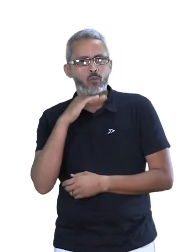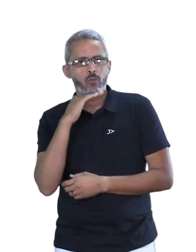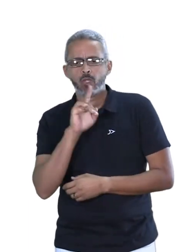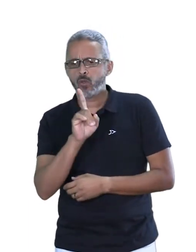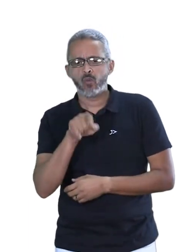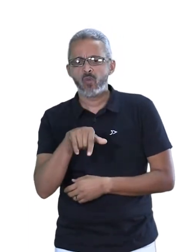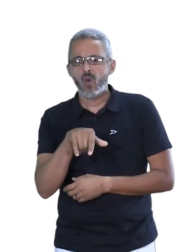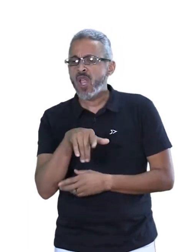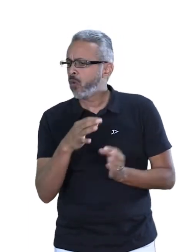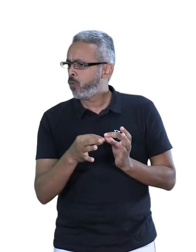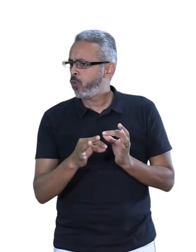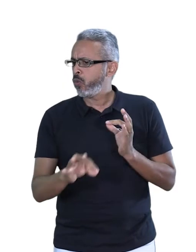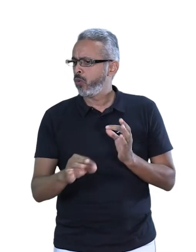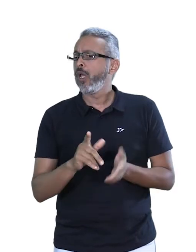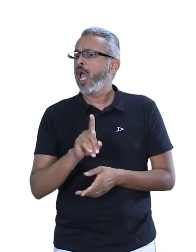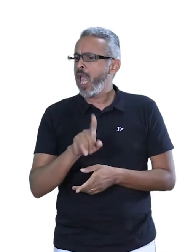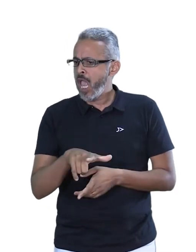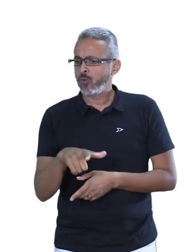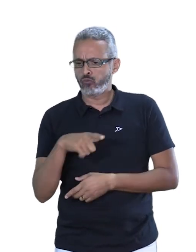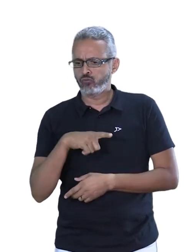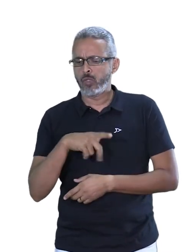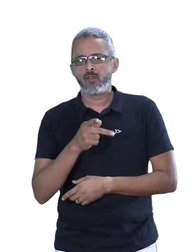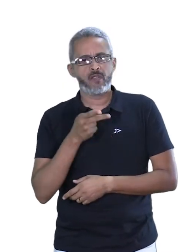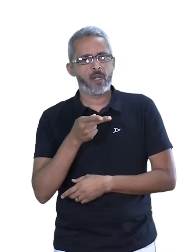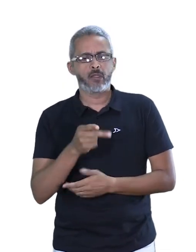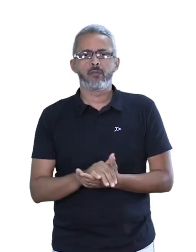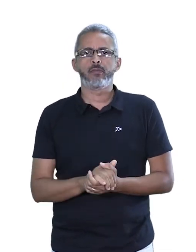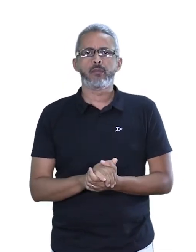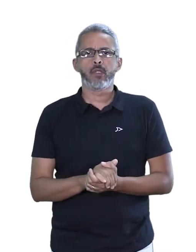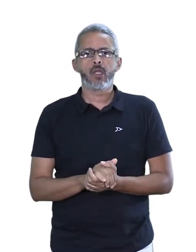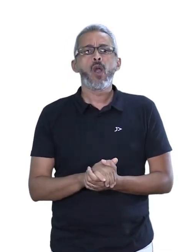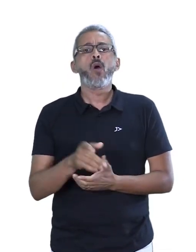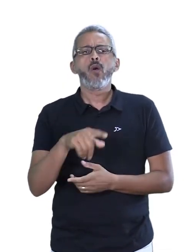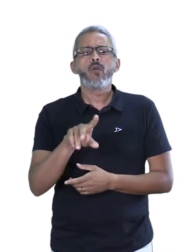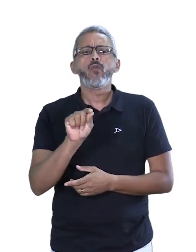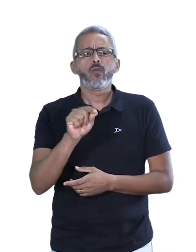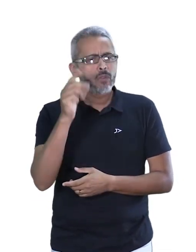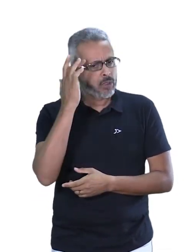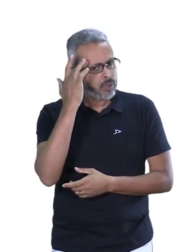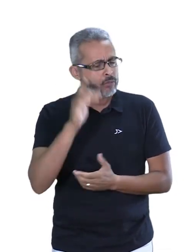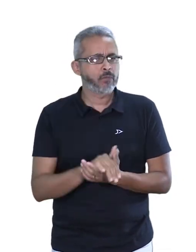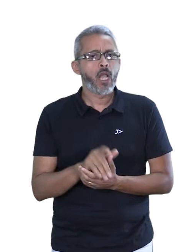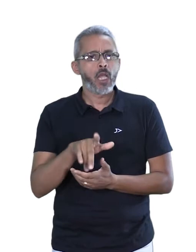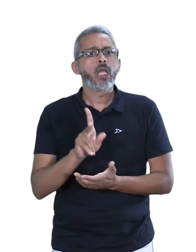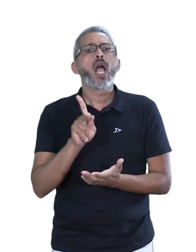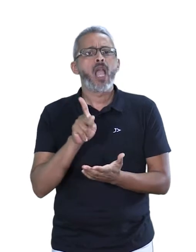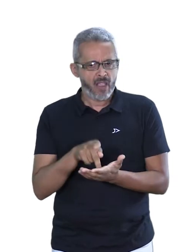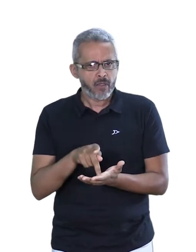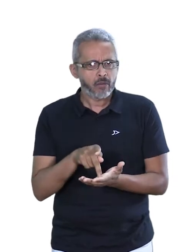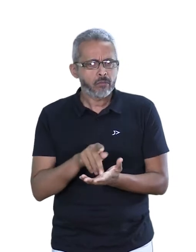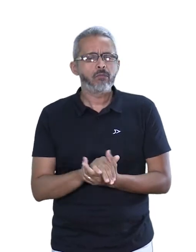papo não é o que fala muito, mas é o que tem o que falar. O que vocês acham? Essa afirmação